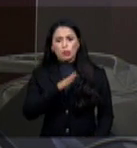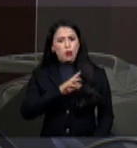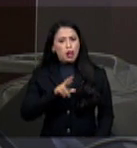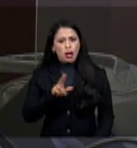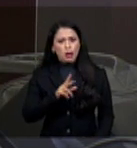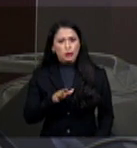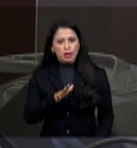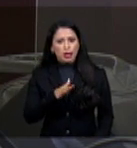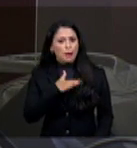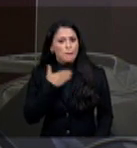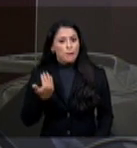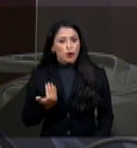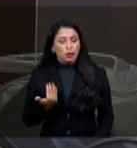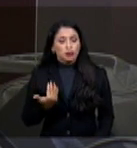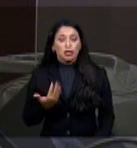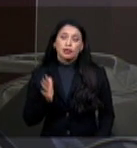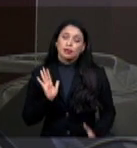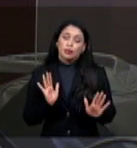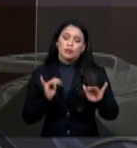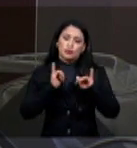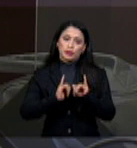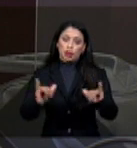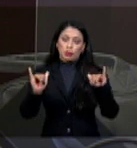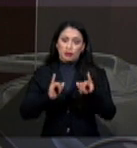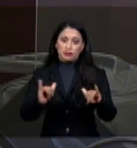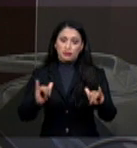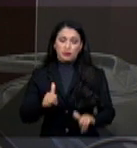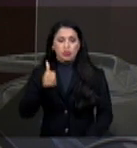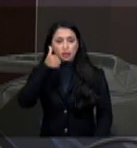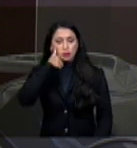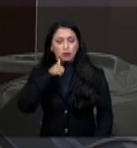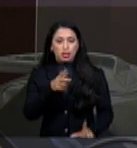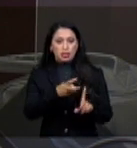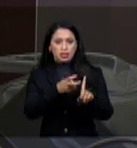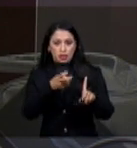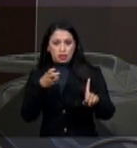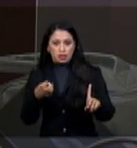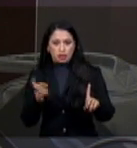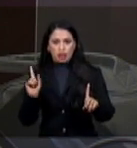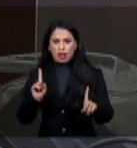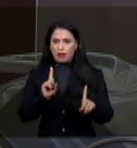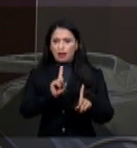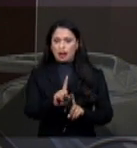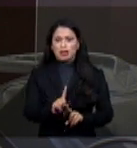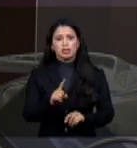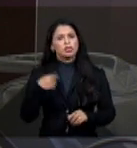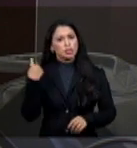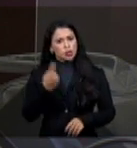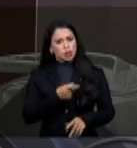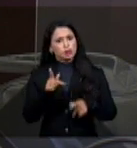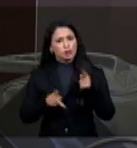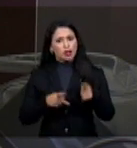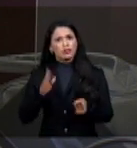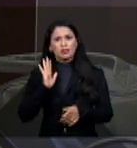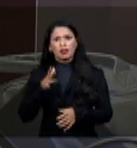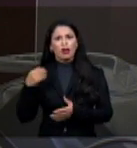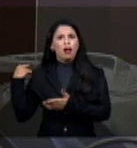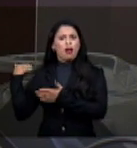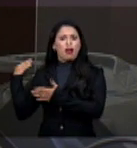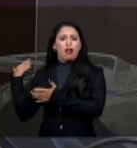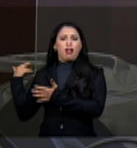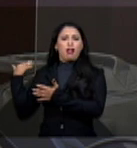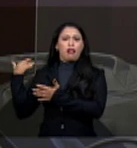mulheres indígenas traz, né, para a humanidade, e que nós, povos indígenas, já estamos falando há séculos, de